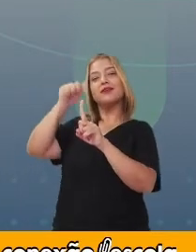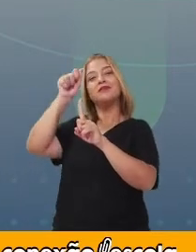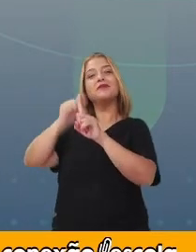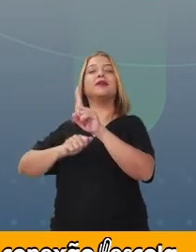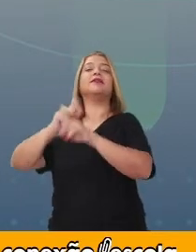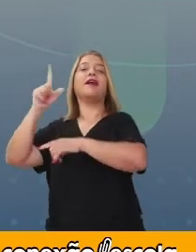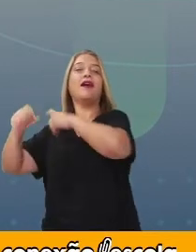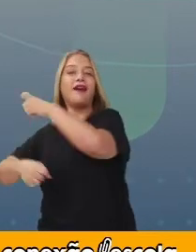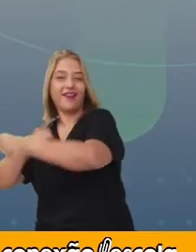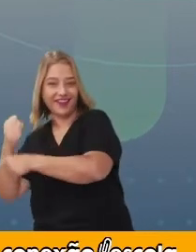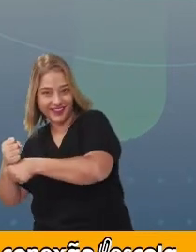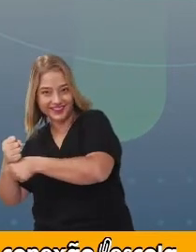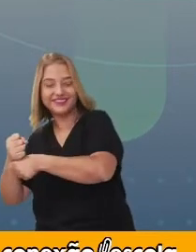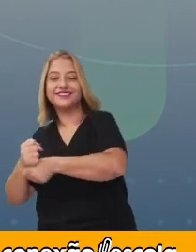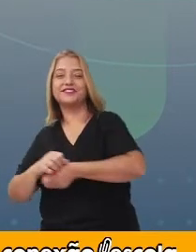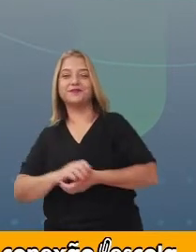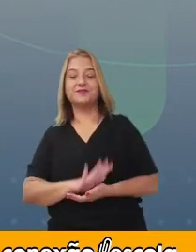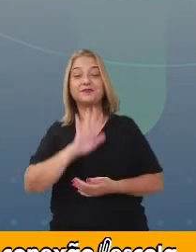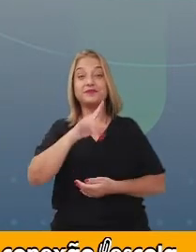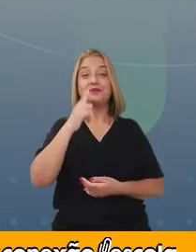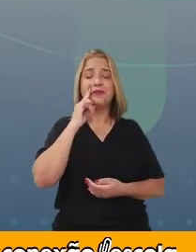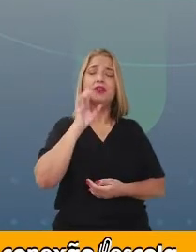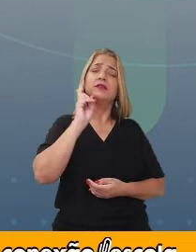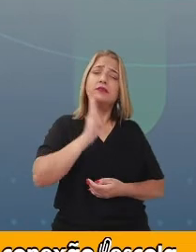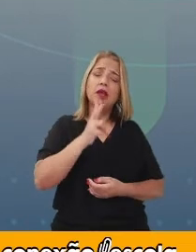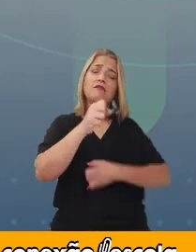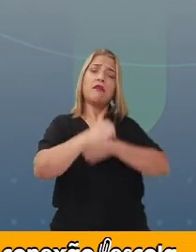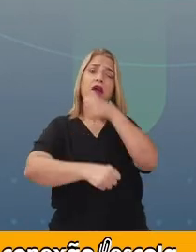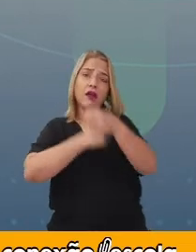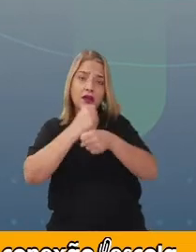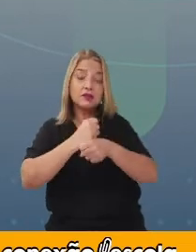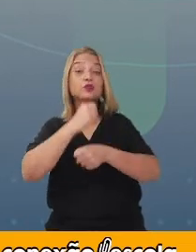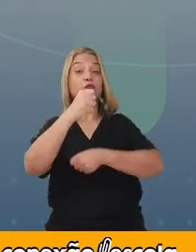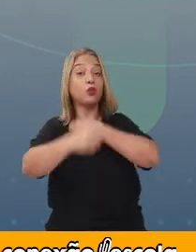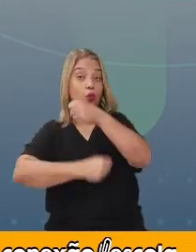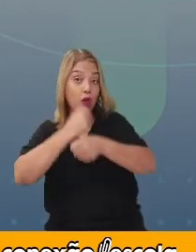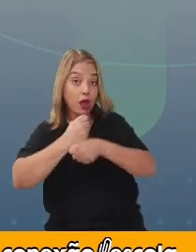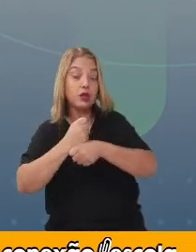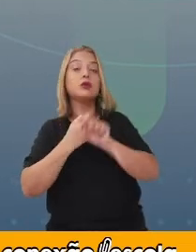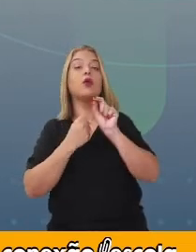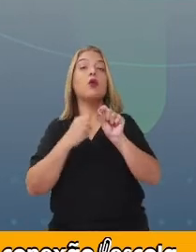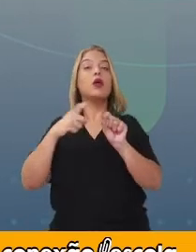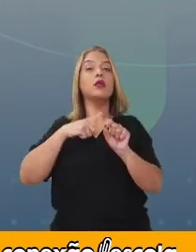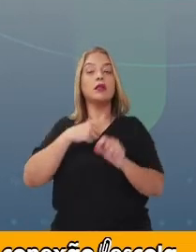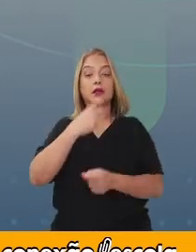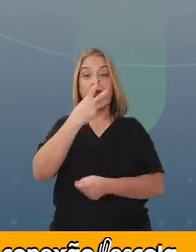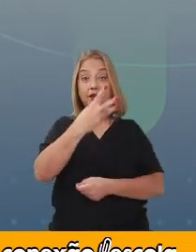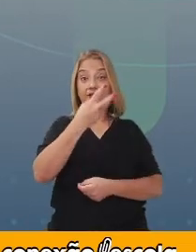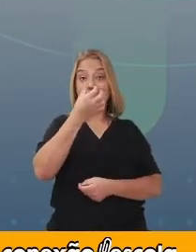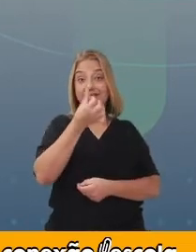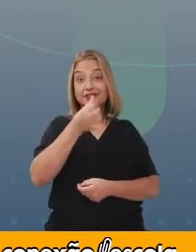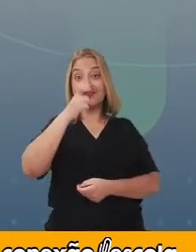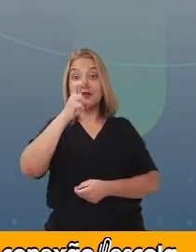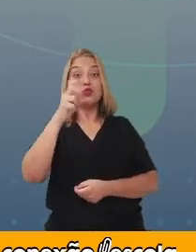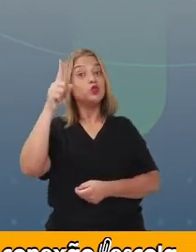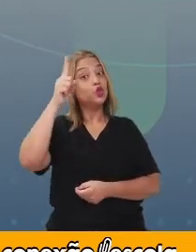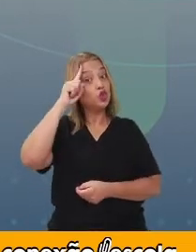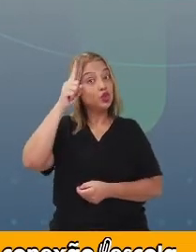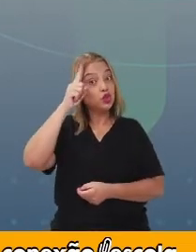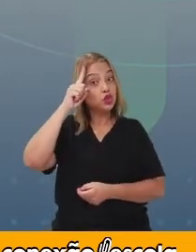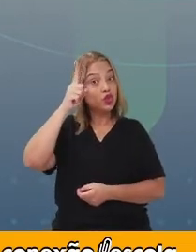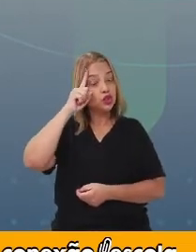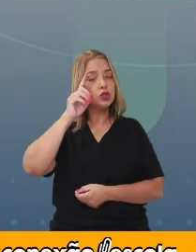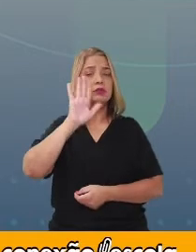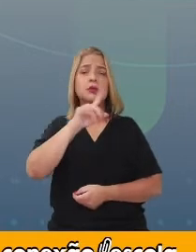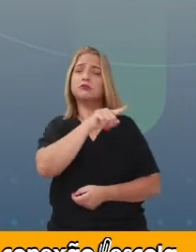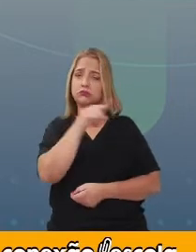isso, cada ano, nós temos também o ano que é formado por 365 dias. Mas